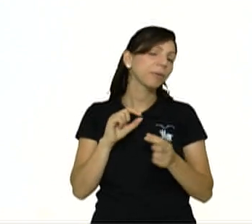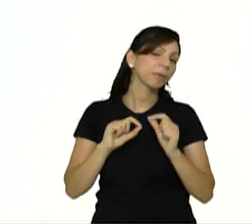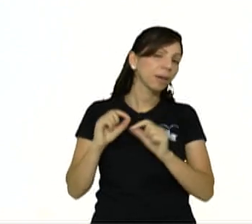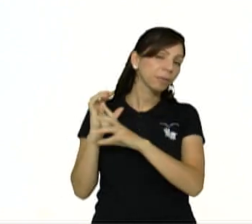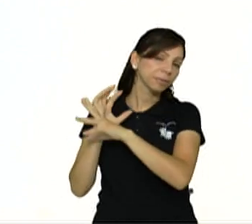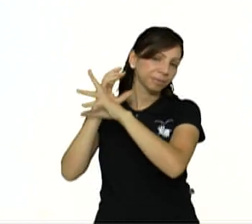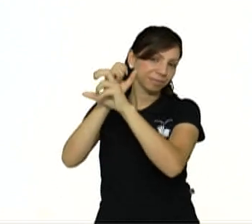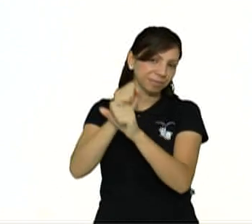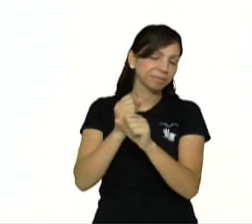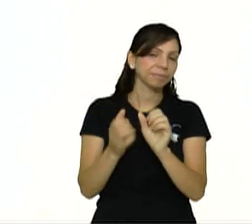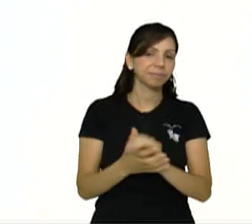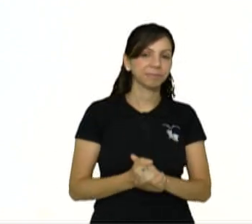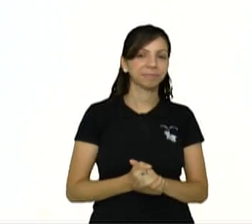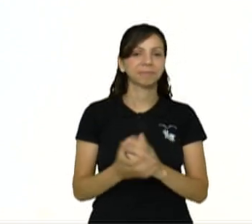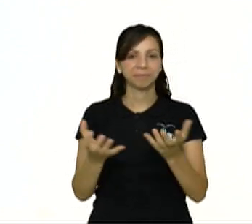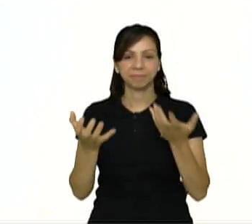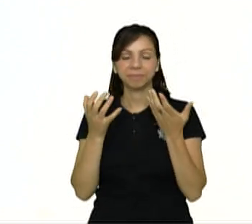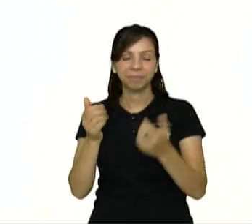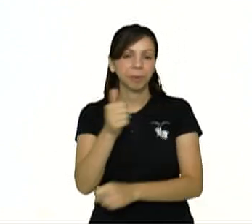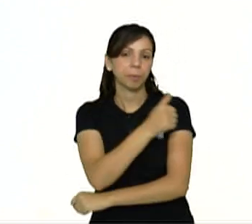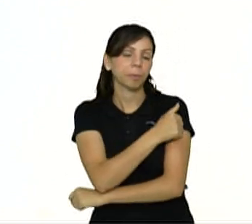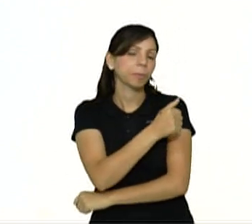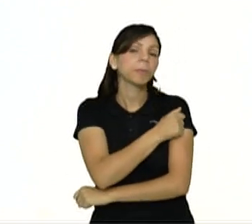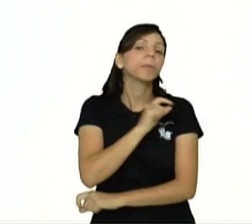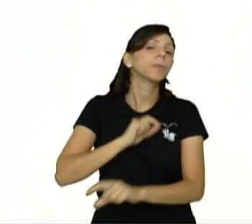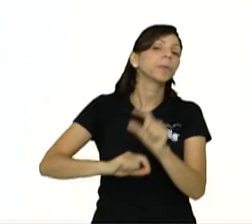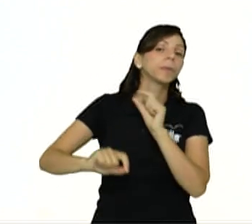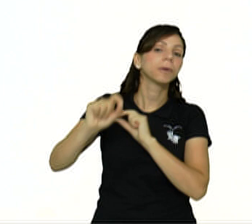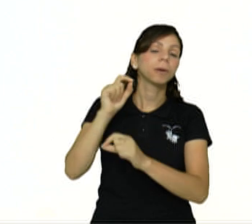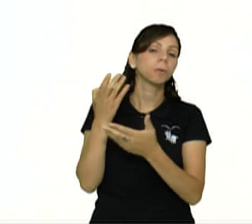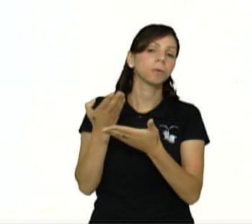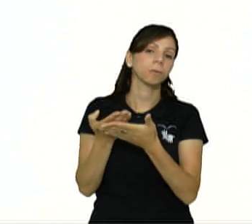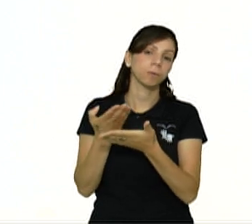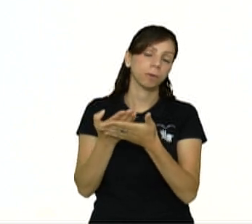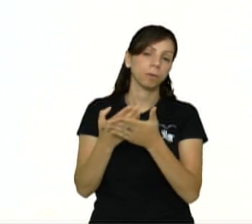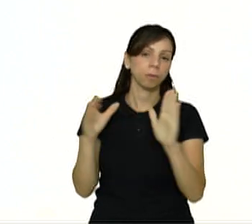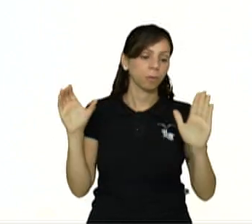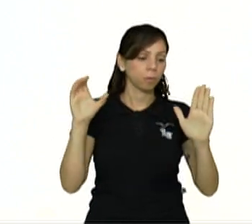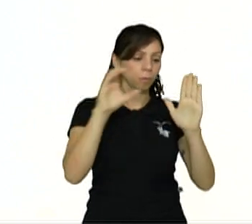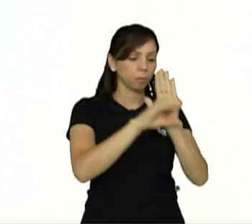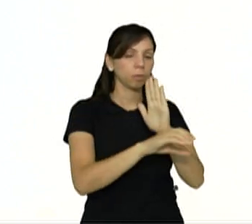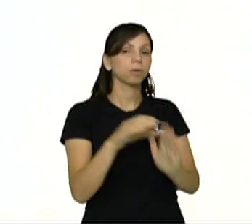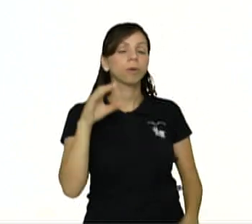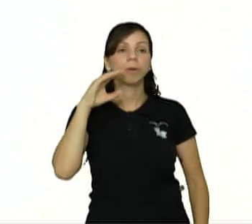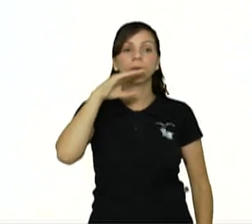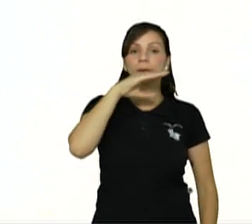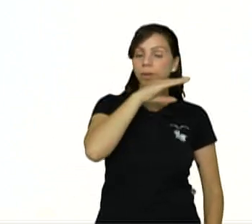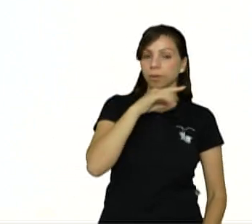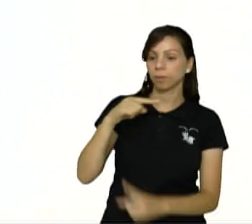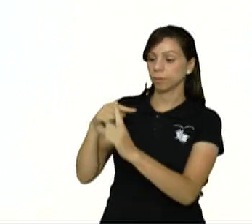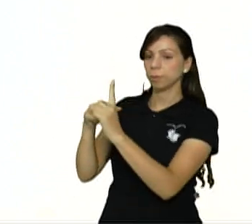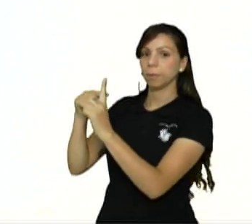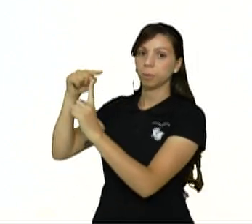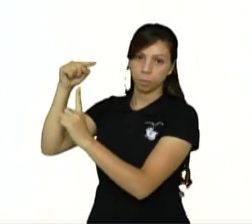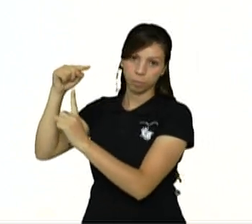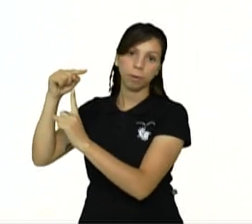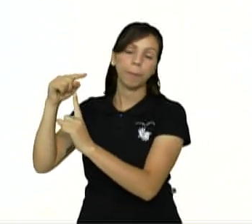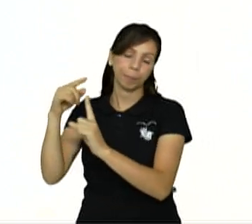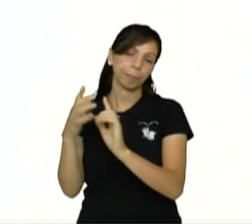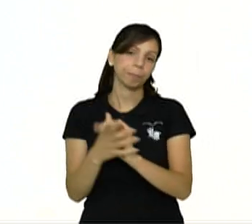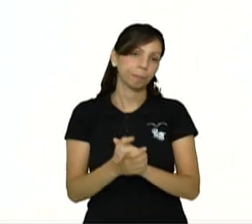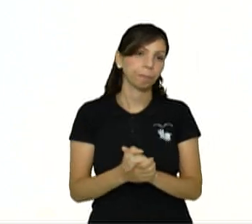pequena retomada. Meu querido aluno, o que nós vimos hoje? Nós vimos o conceito de calor e nós vimos o conceito de